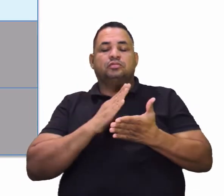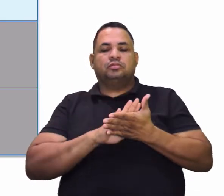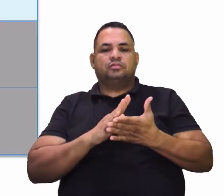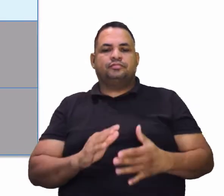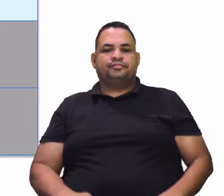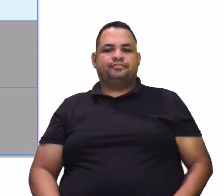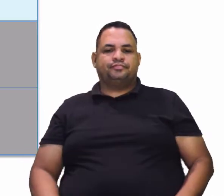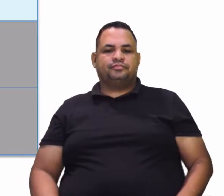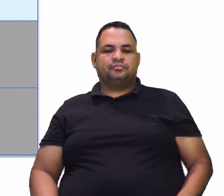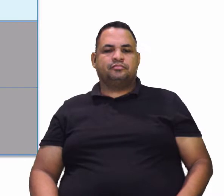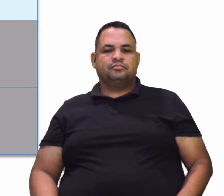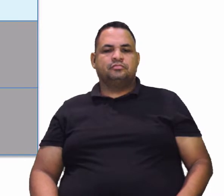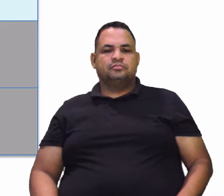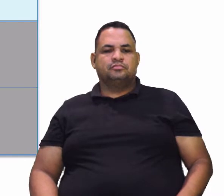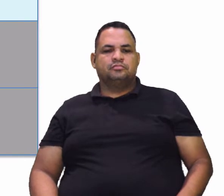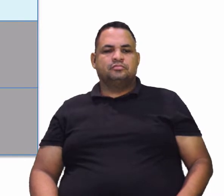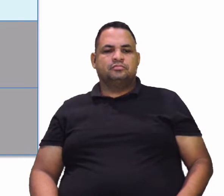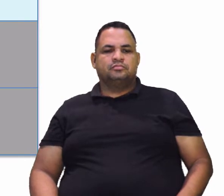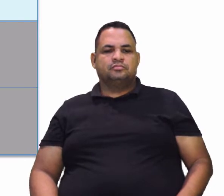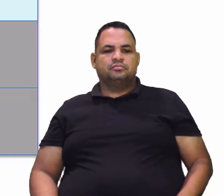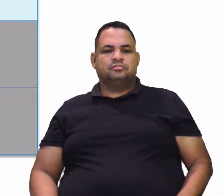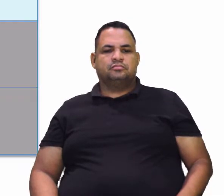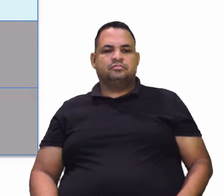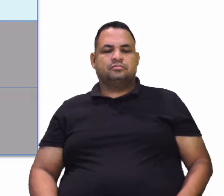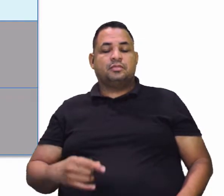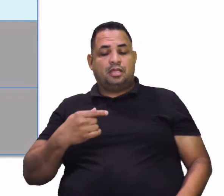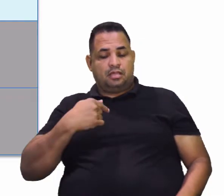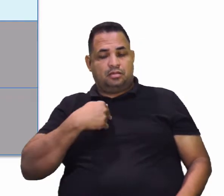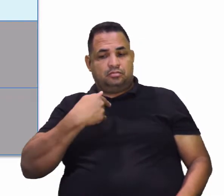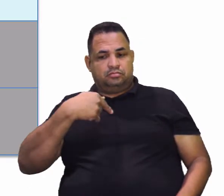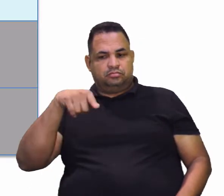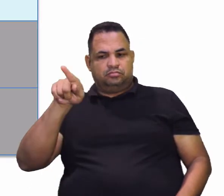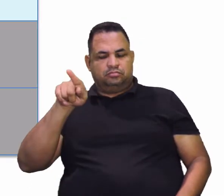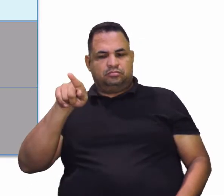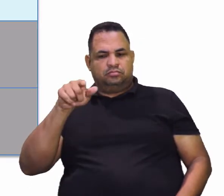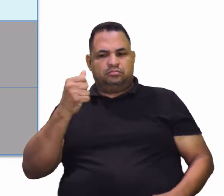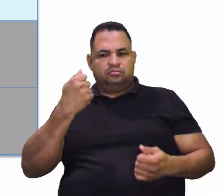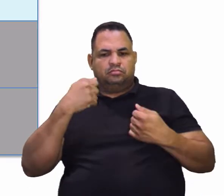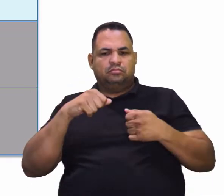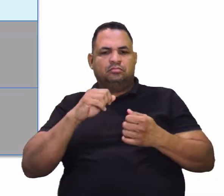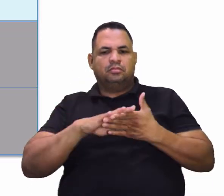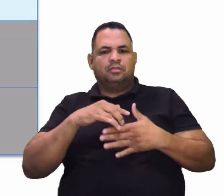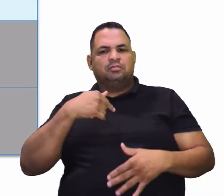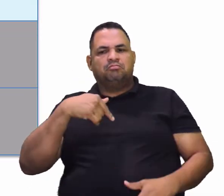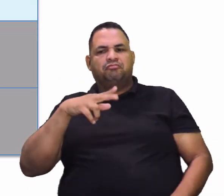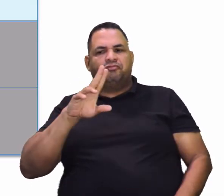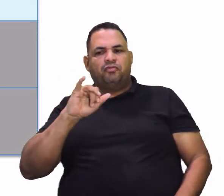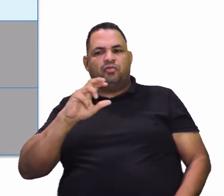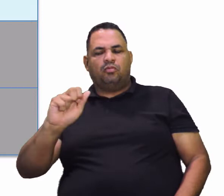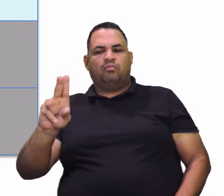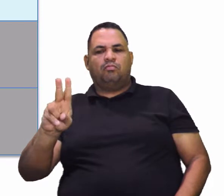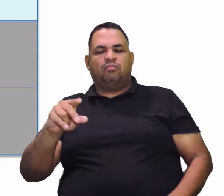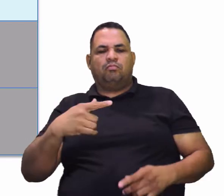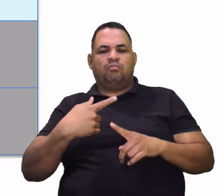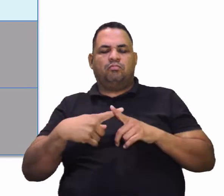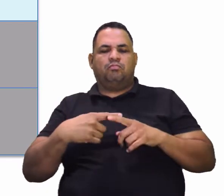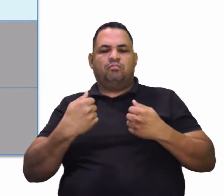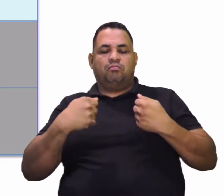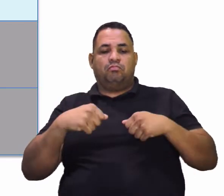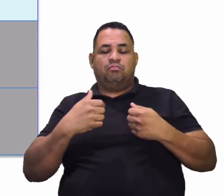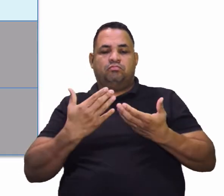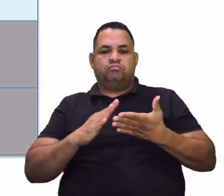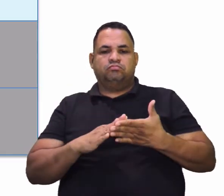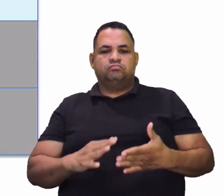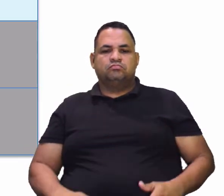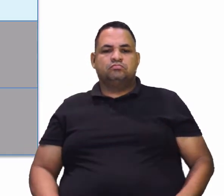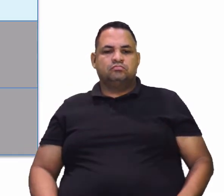assim, I will go, eu irei. Eu posso falar eu vou? Pode. Só que esse eu